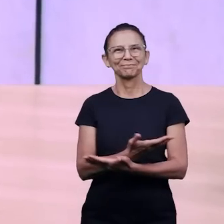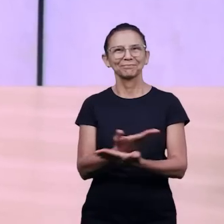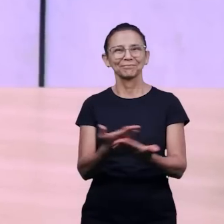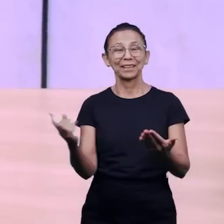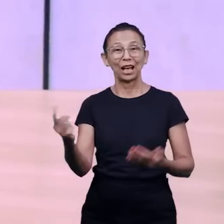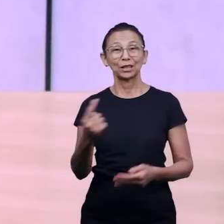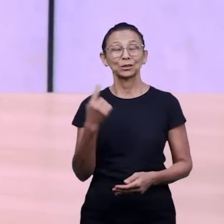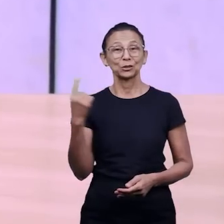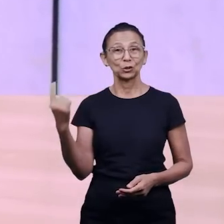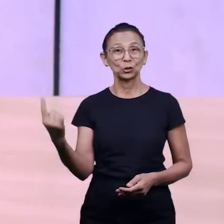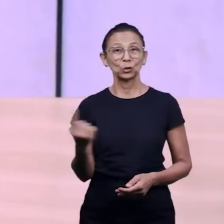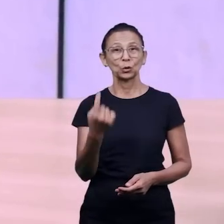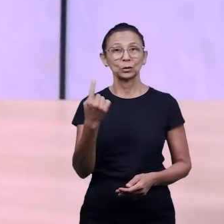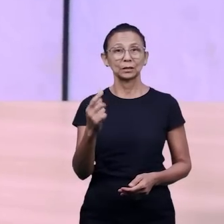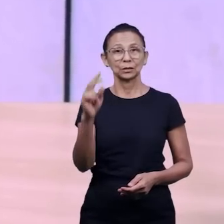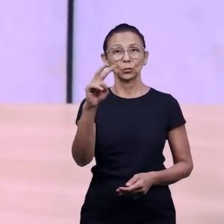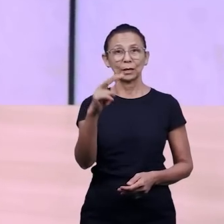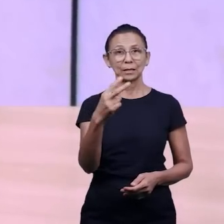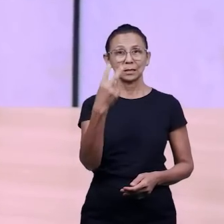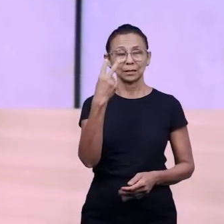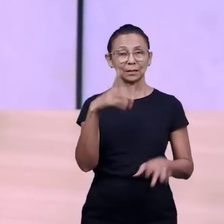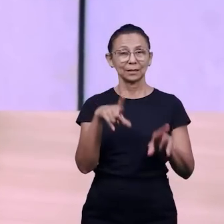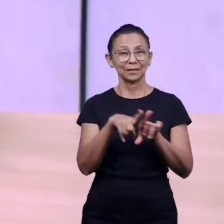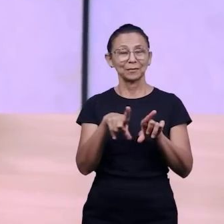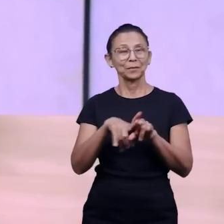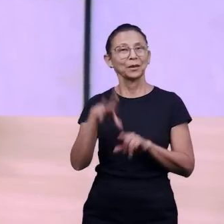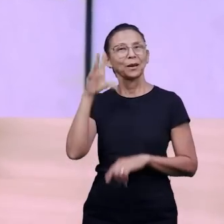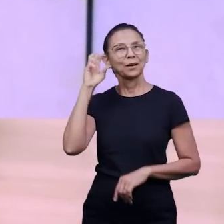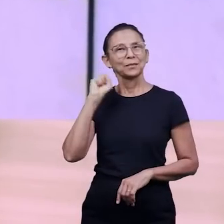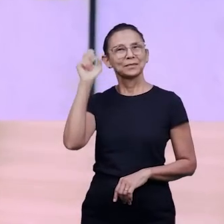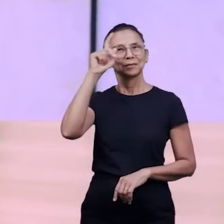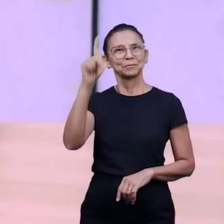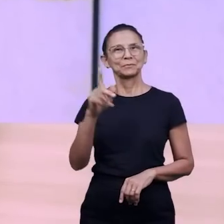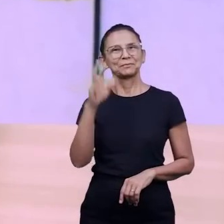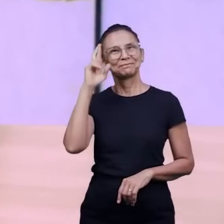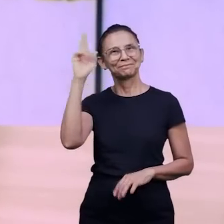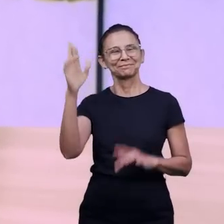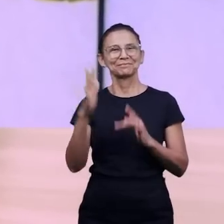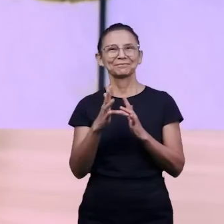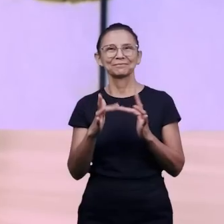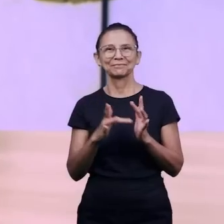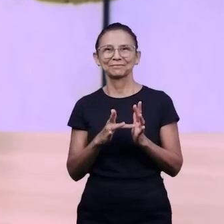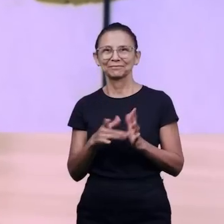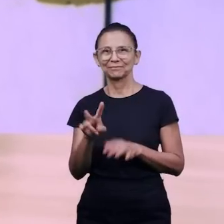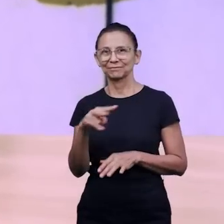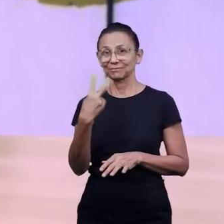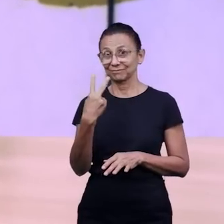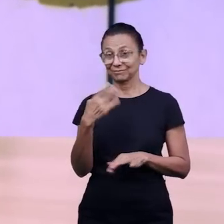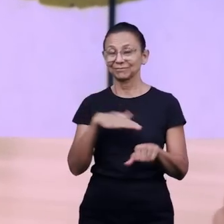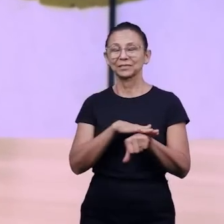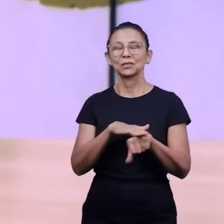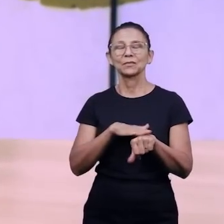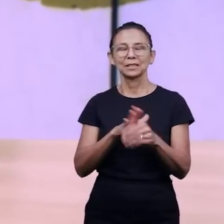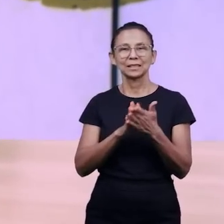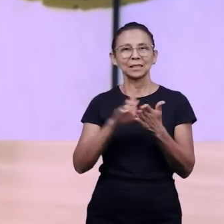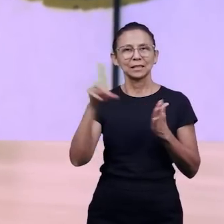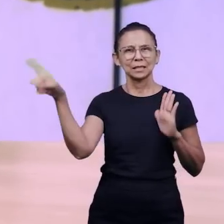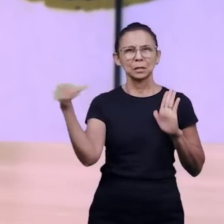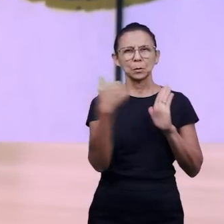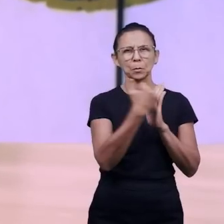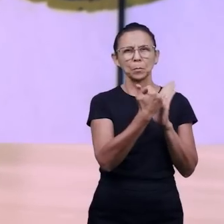Eu saúdo todos aqueles que nos ouvem e nos assistem com a paz do Senhor Jesus. Este é o Conversas Bíblicas,